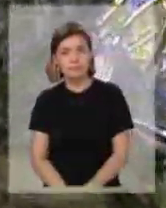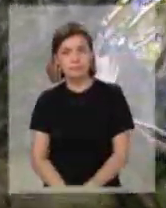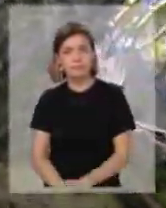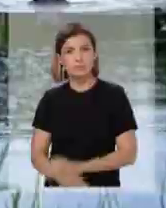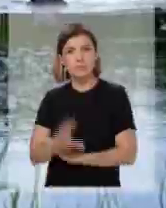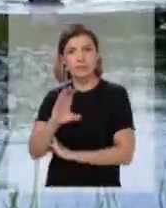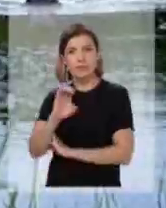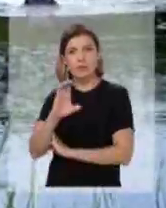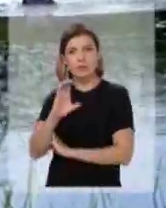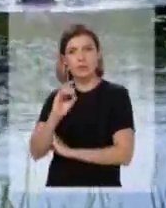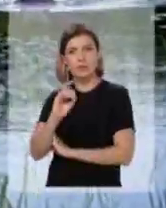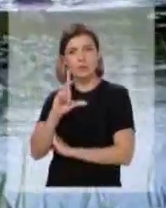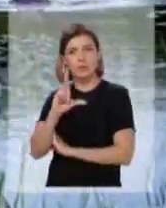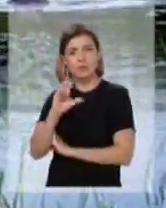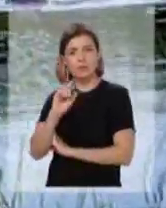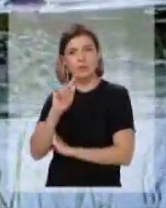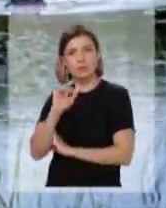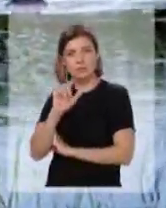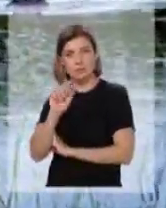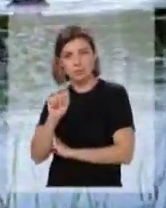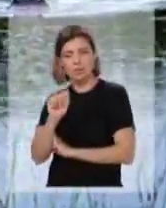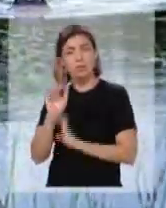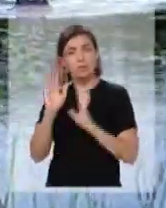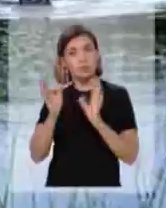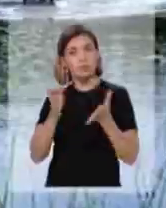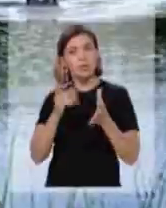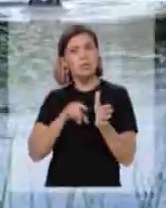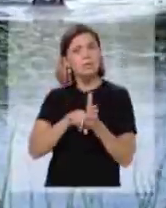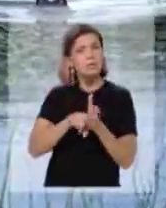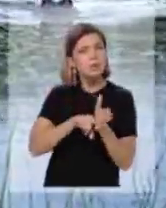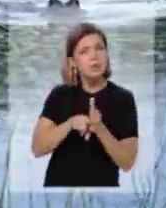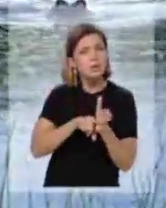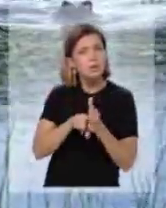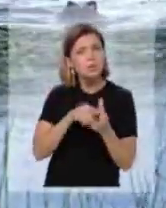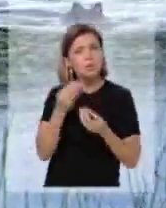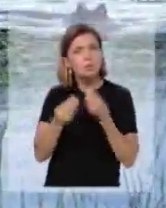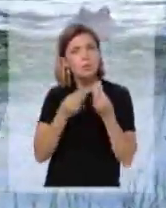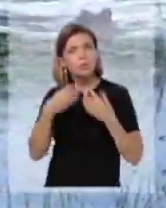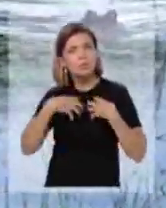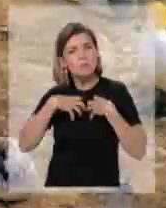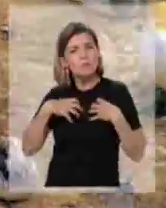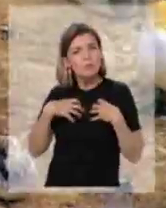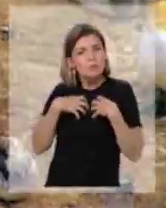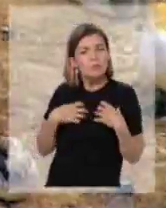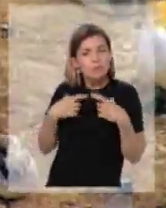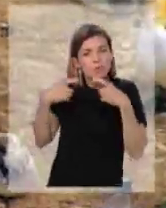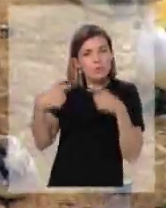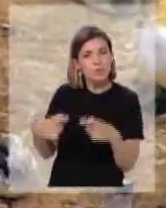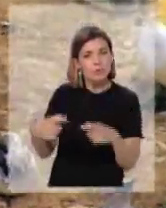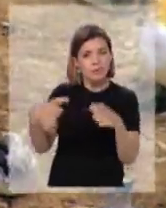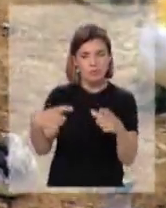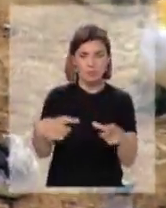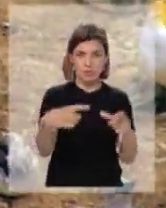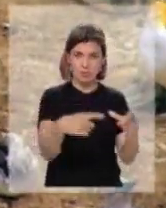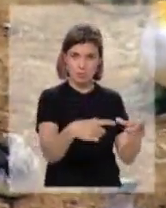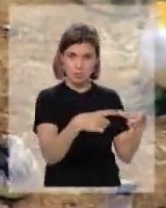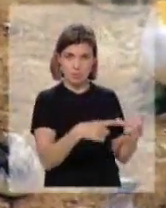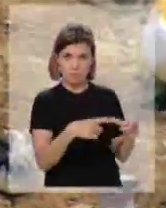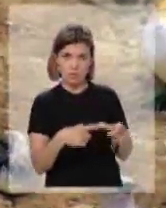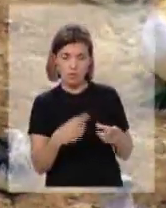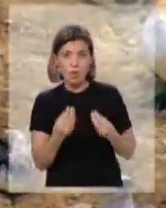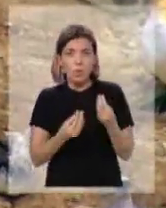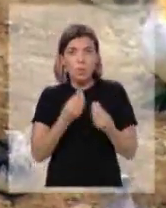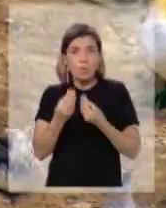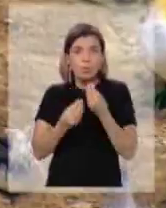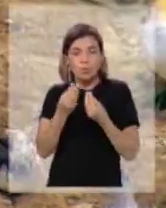A ecologia procura desvendar as vantagens das adaptações em cada espécie animal. Elas estão